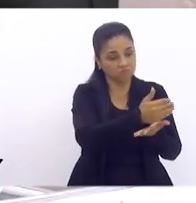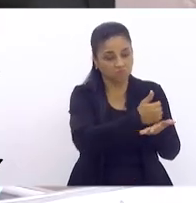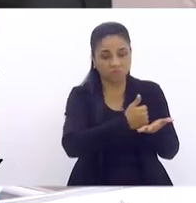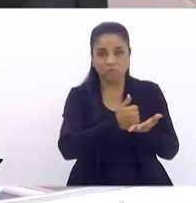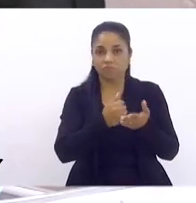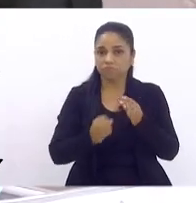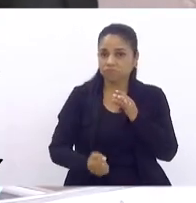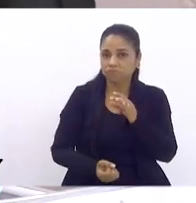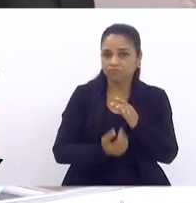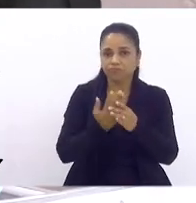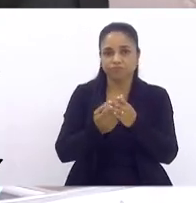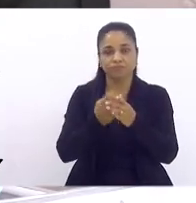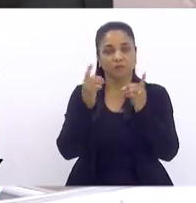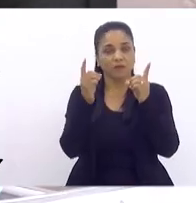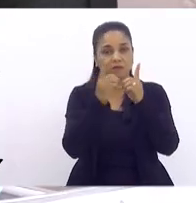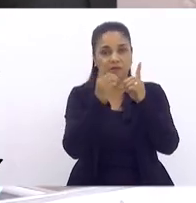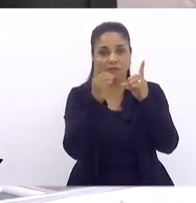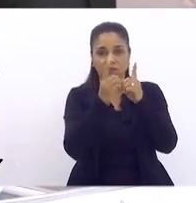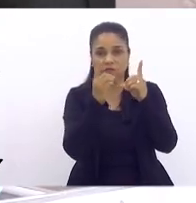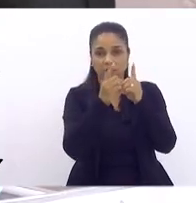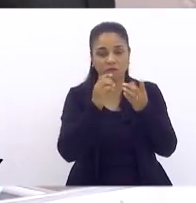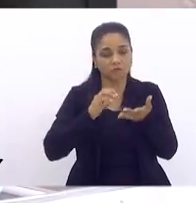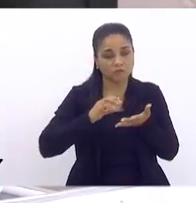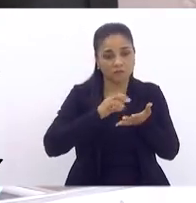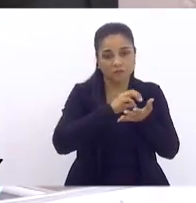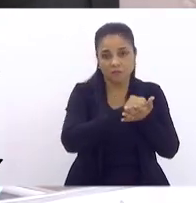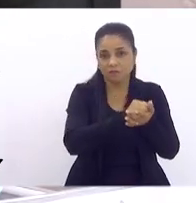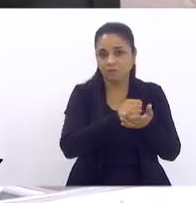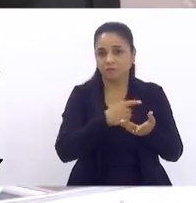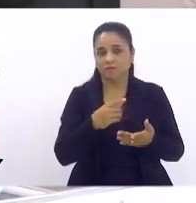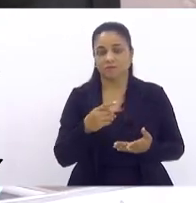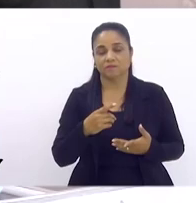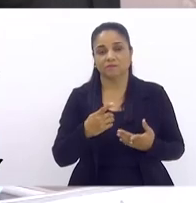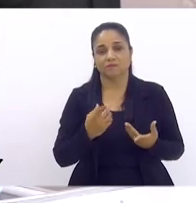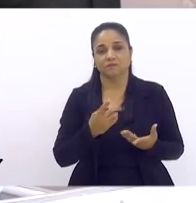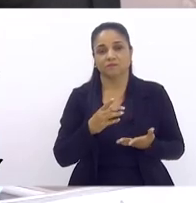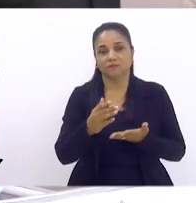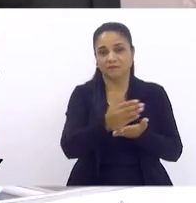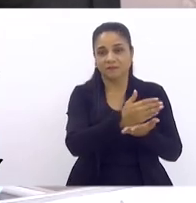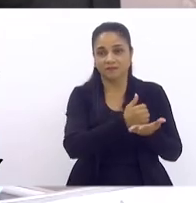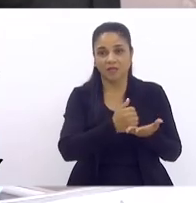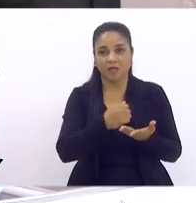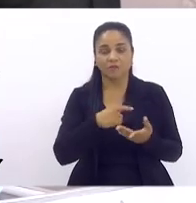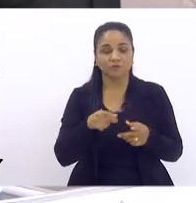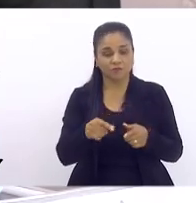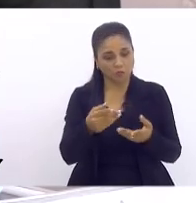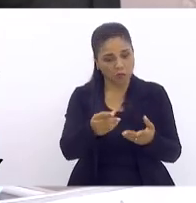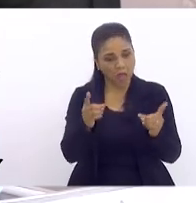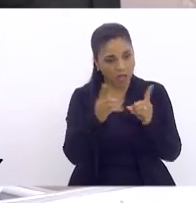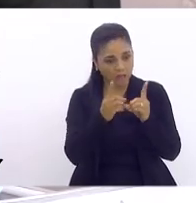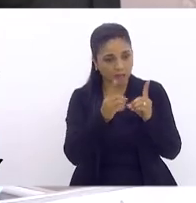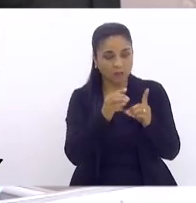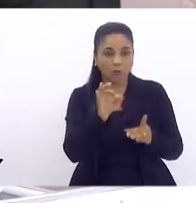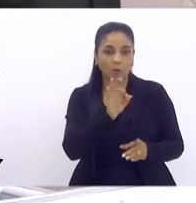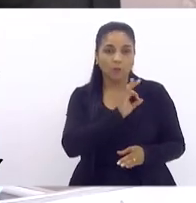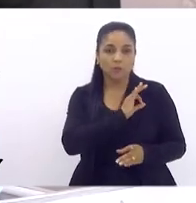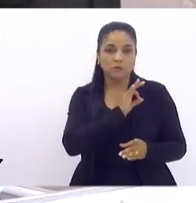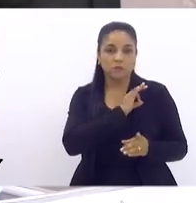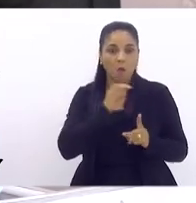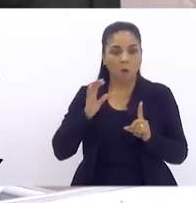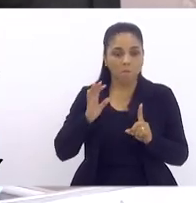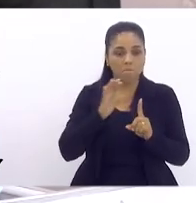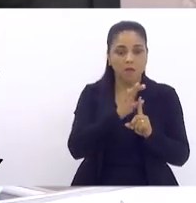os nossos atendimentos tem dados sensíveis a gente atende um policial ameaçado de morte dentro da própria Corporação